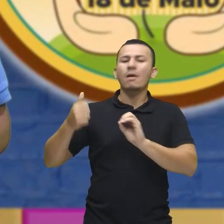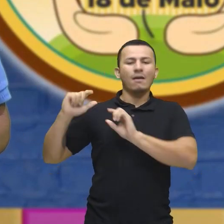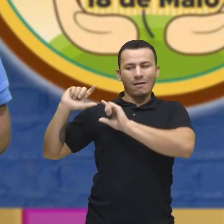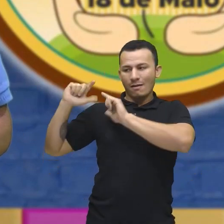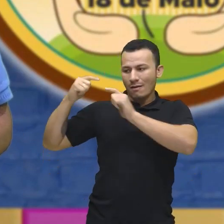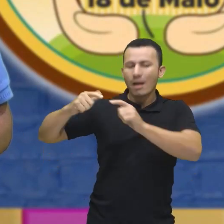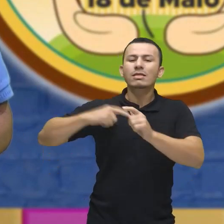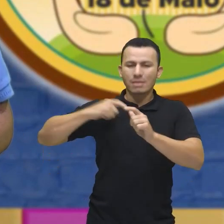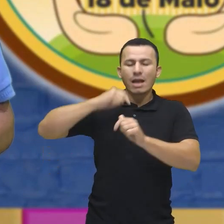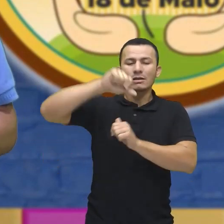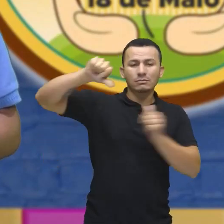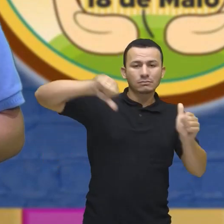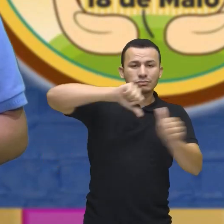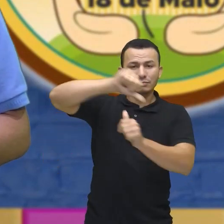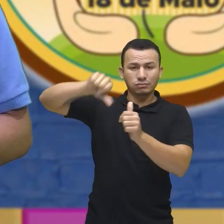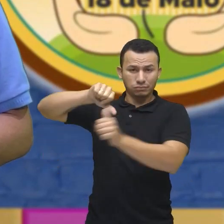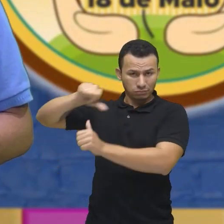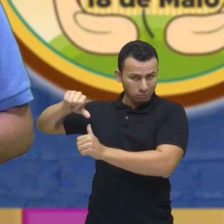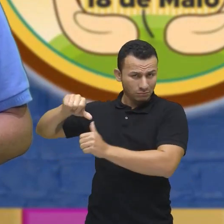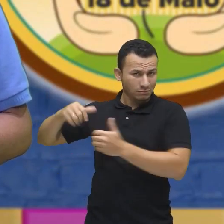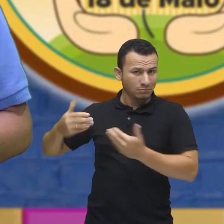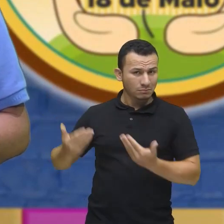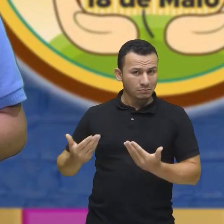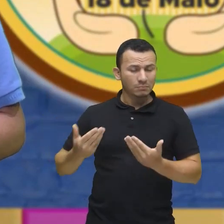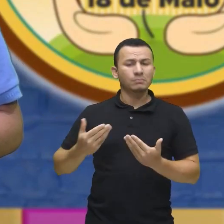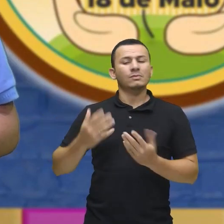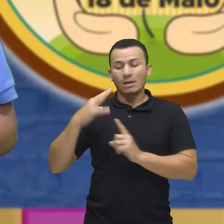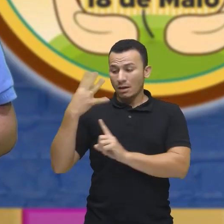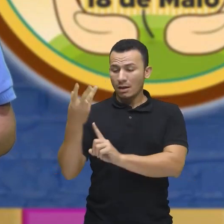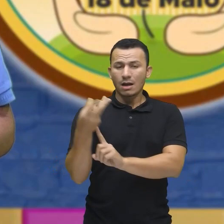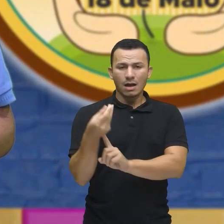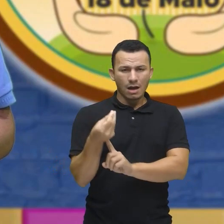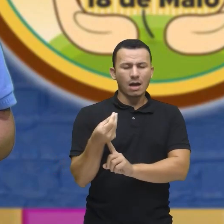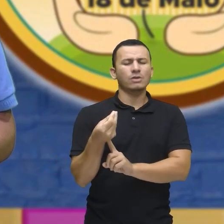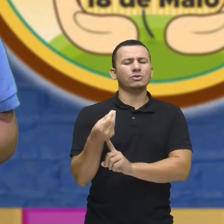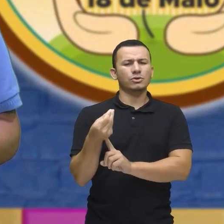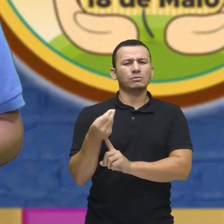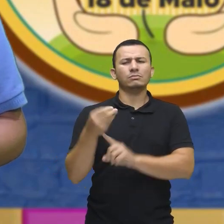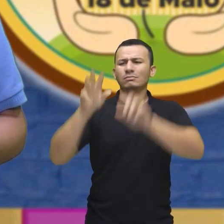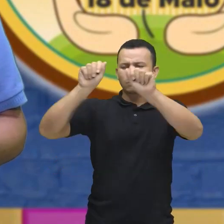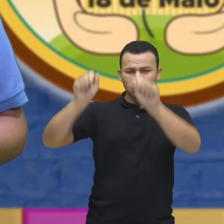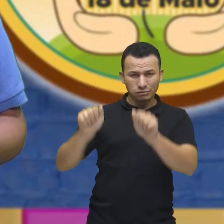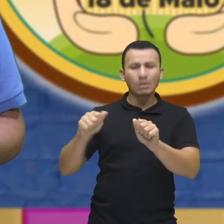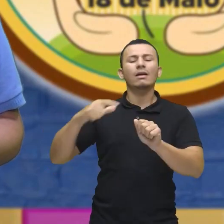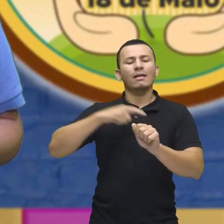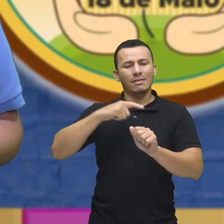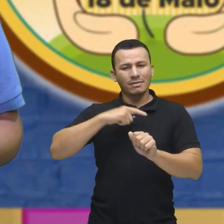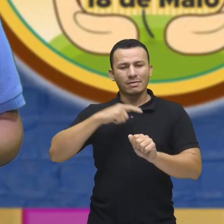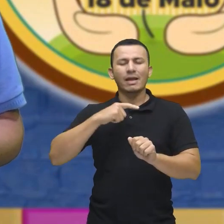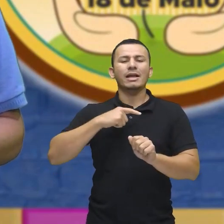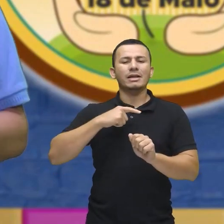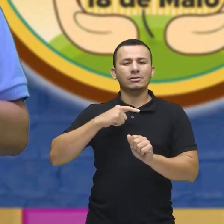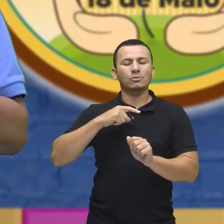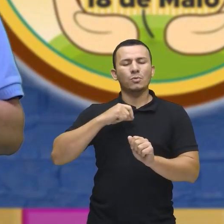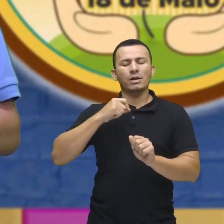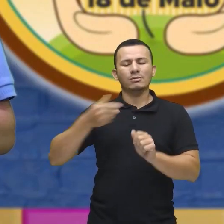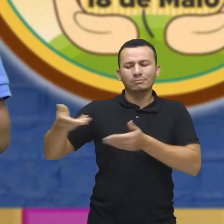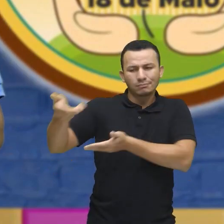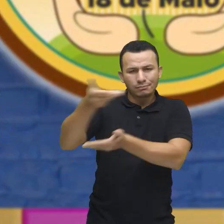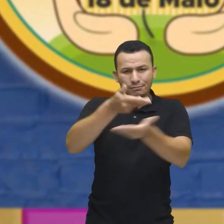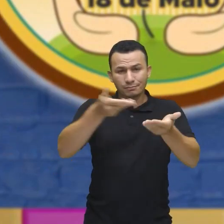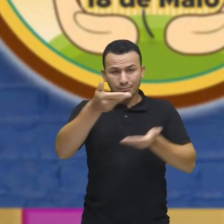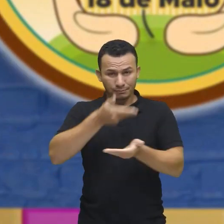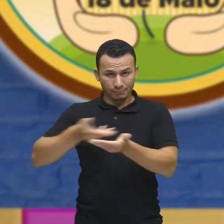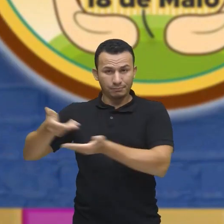modificações, e não houve influência. Toda arte, toda manifestação artística, ela tem influência. Como eu